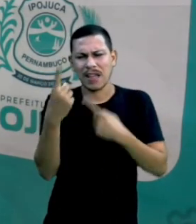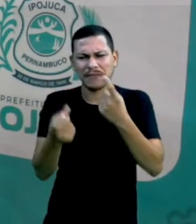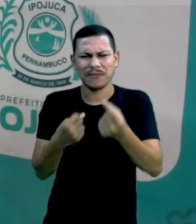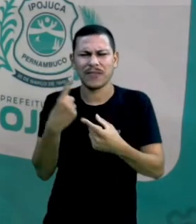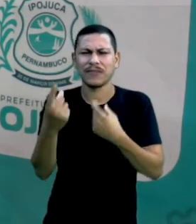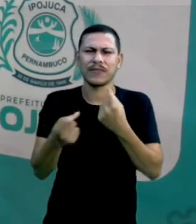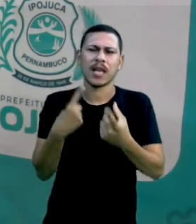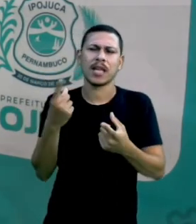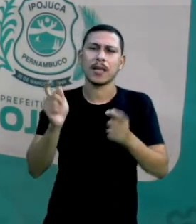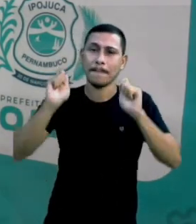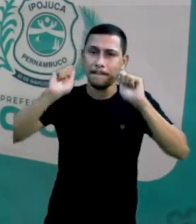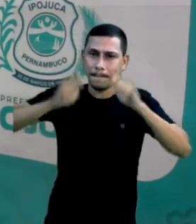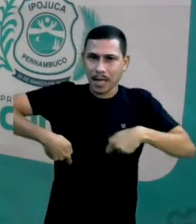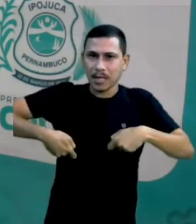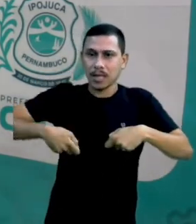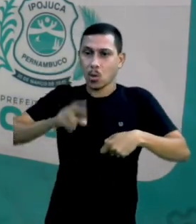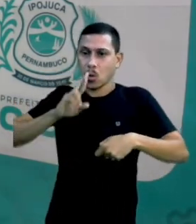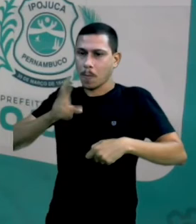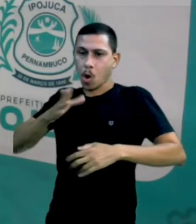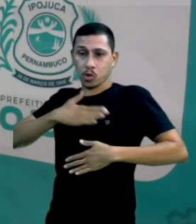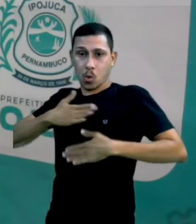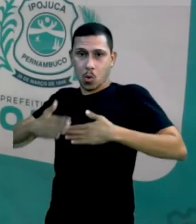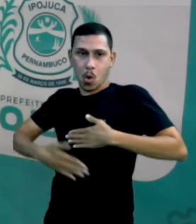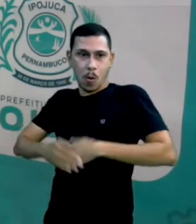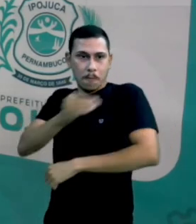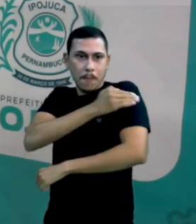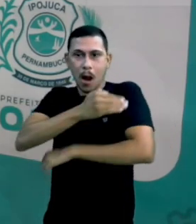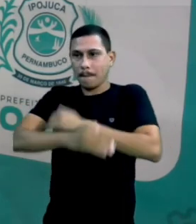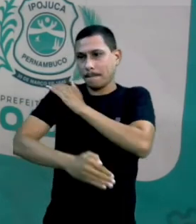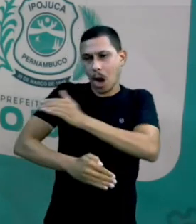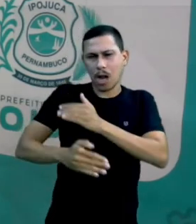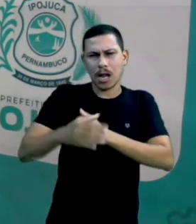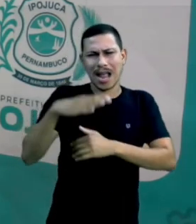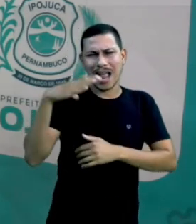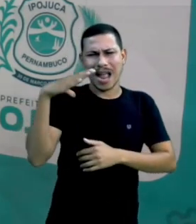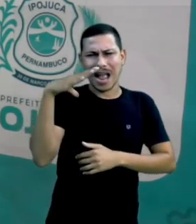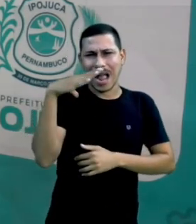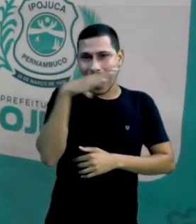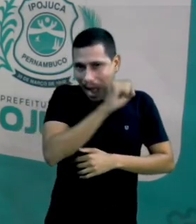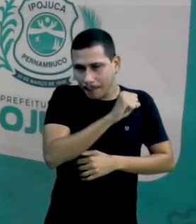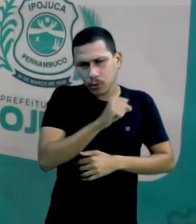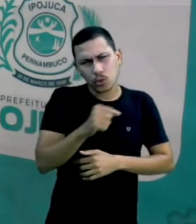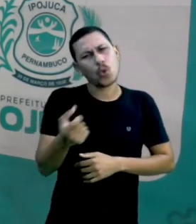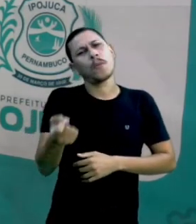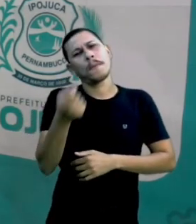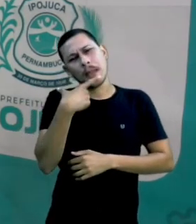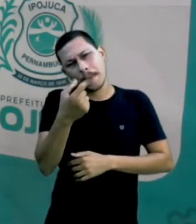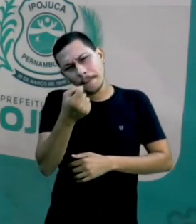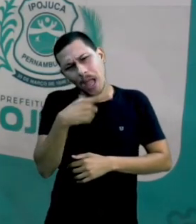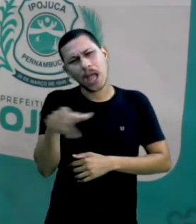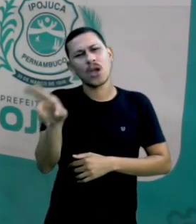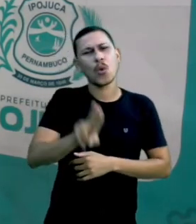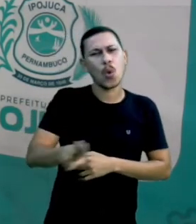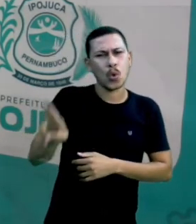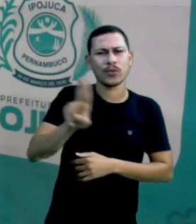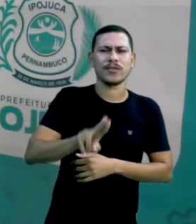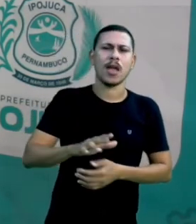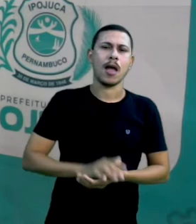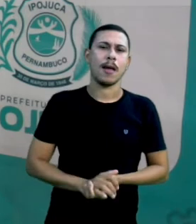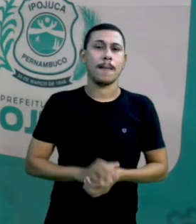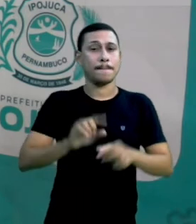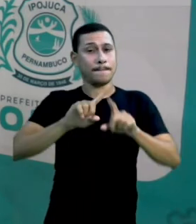de um resultado, utilizam-se desses meios, tá? Que são